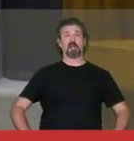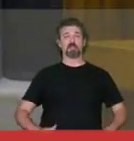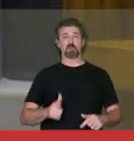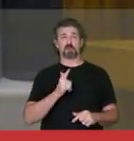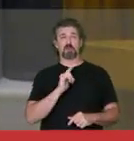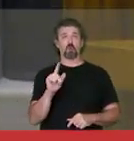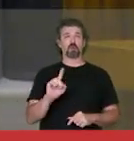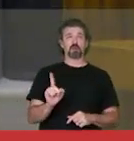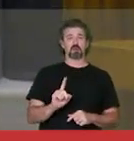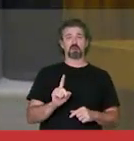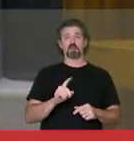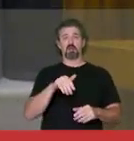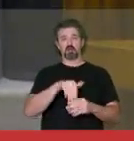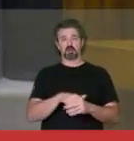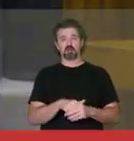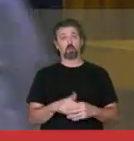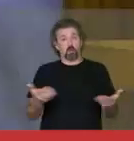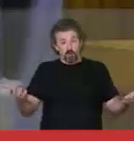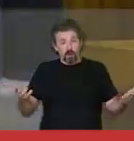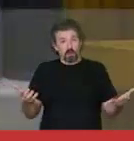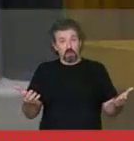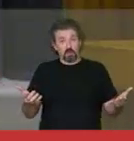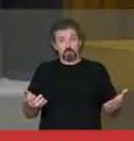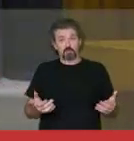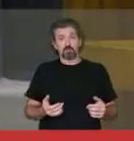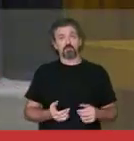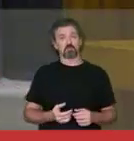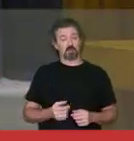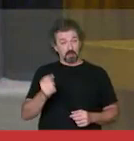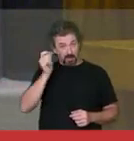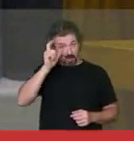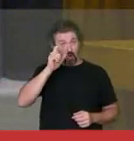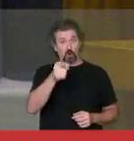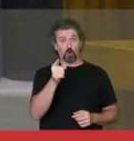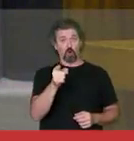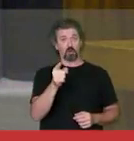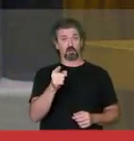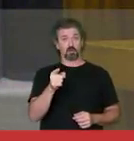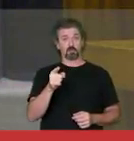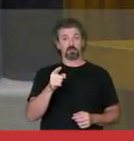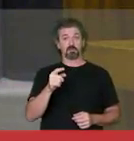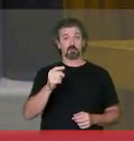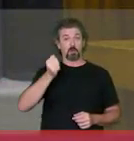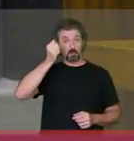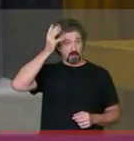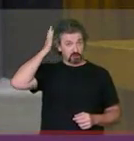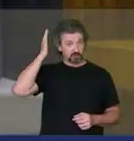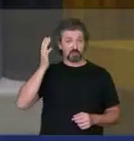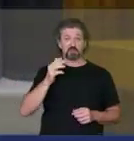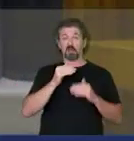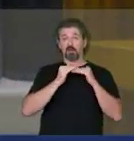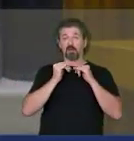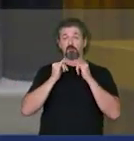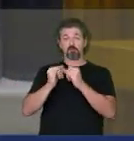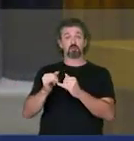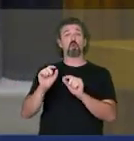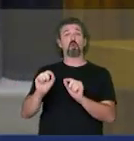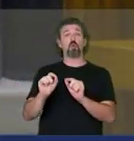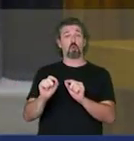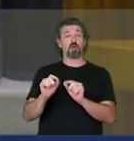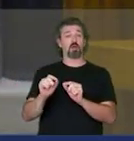Ora, tem que tomar, e toma atento. Olha o que que o Alexandre de Moraes falou para o PL. As